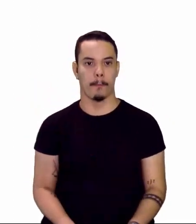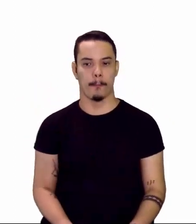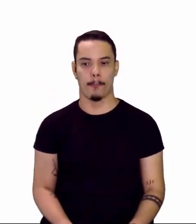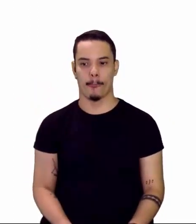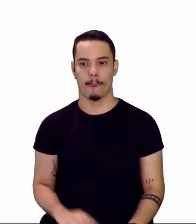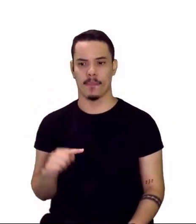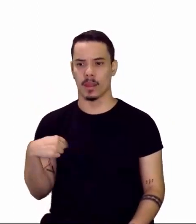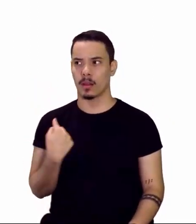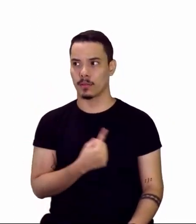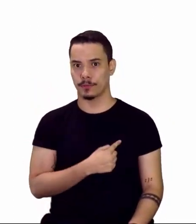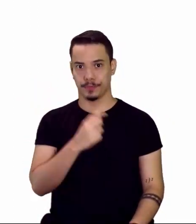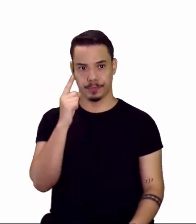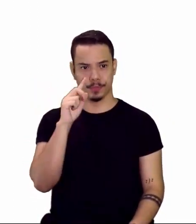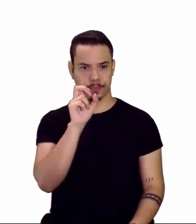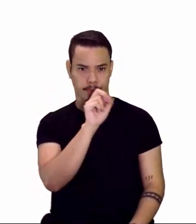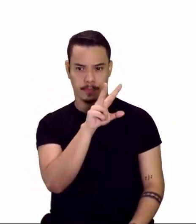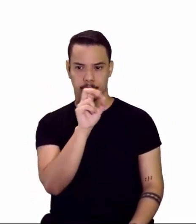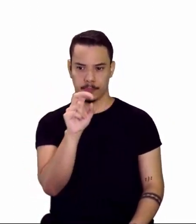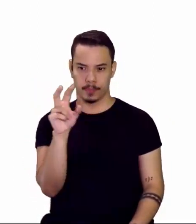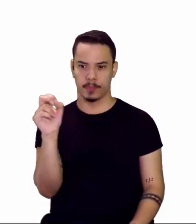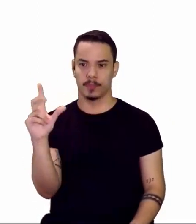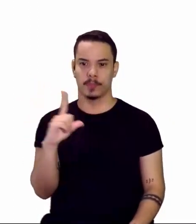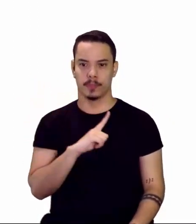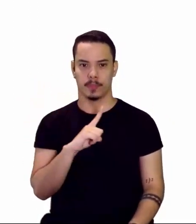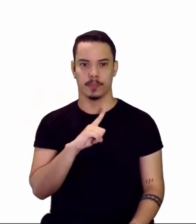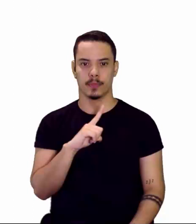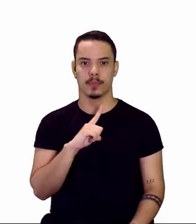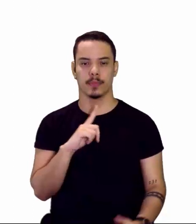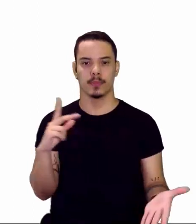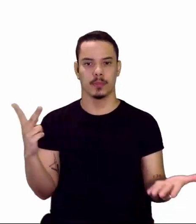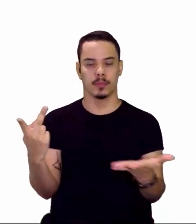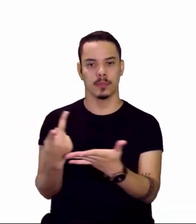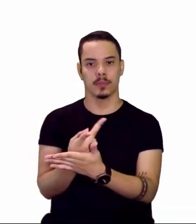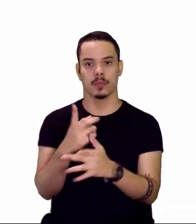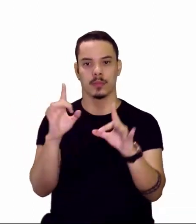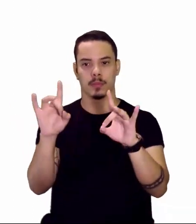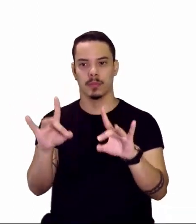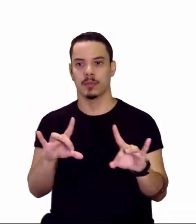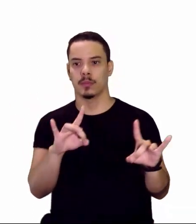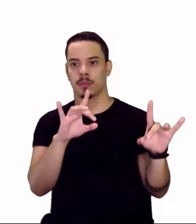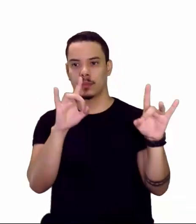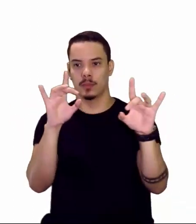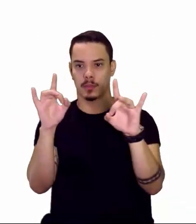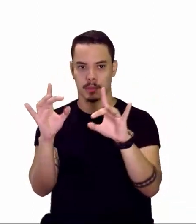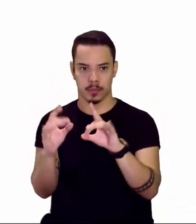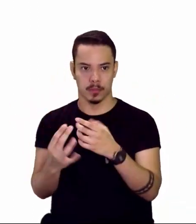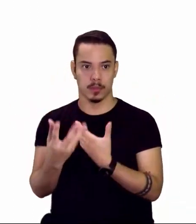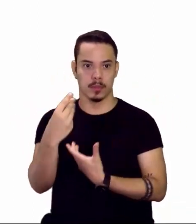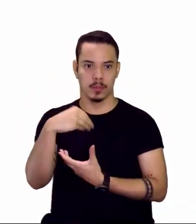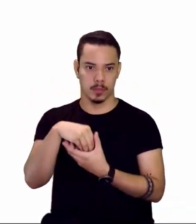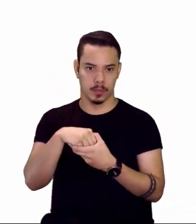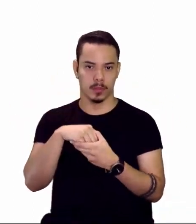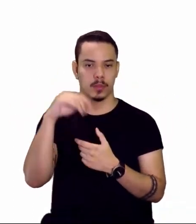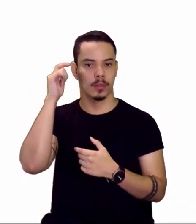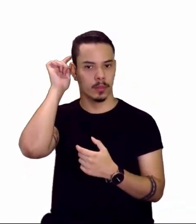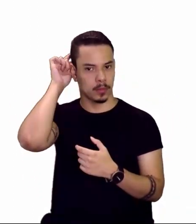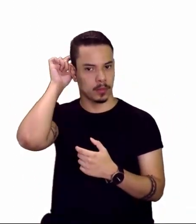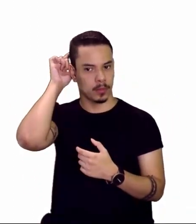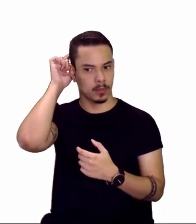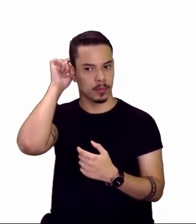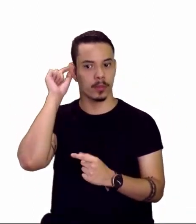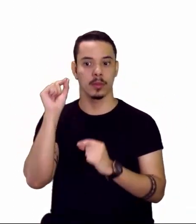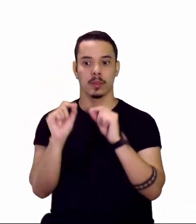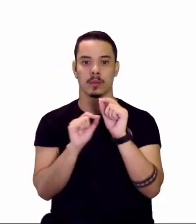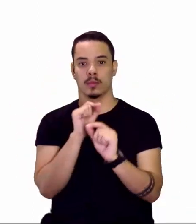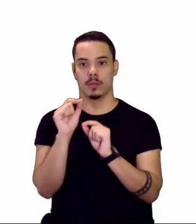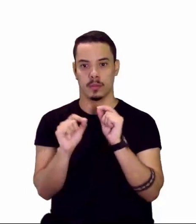vimos que existem casos especiais de ligações covalentes em que